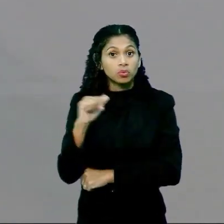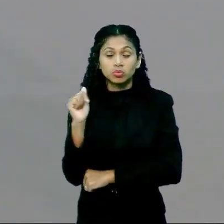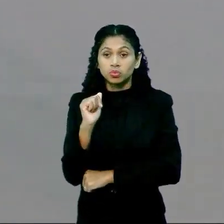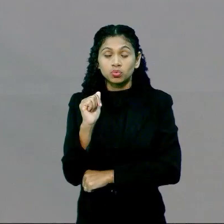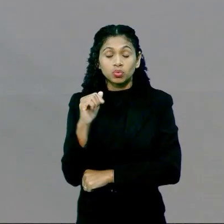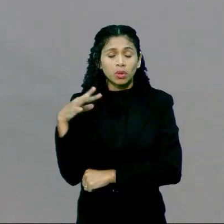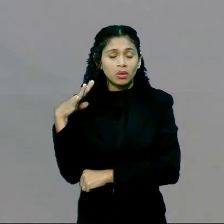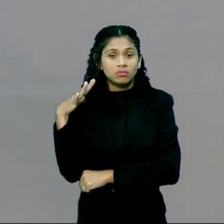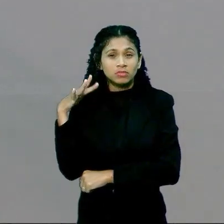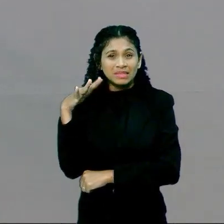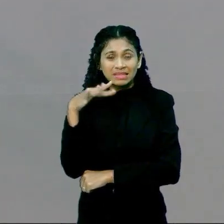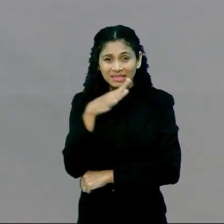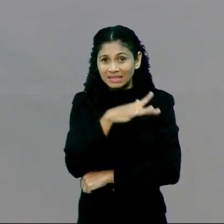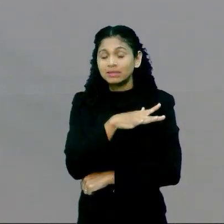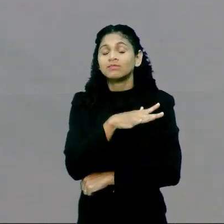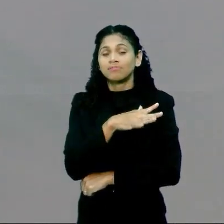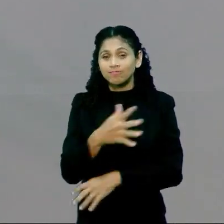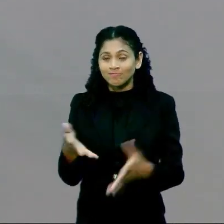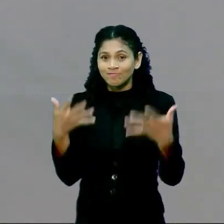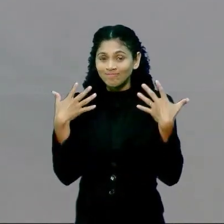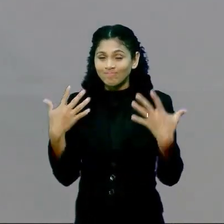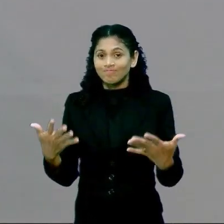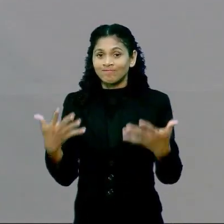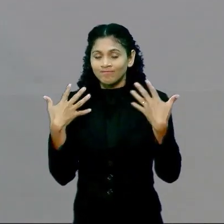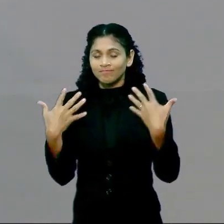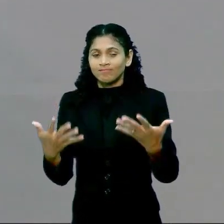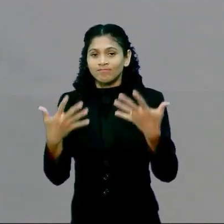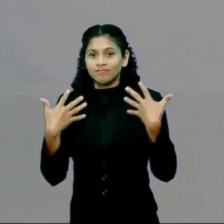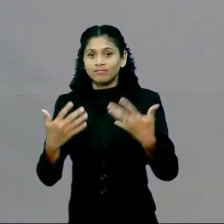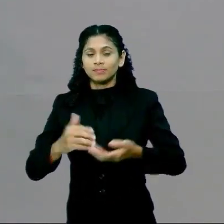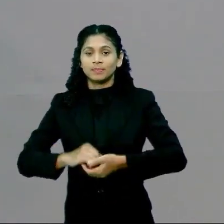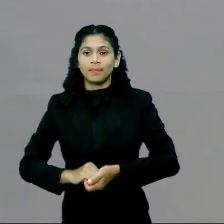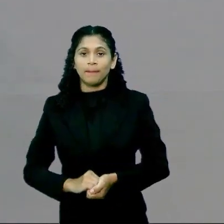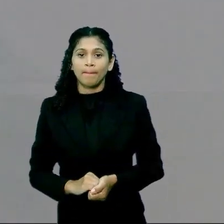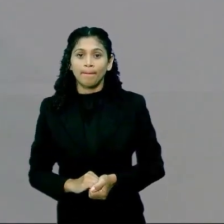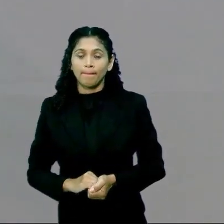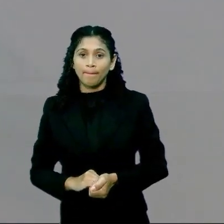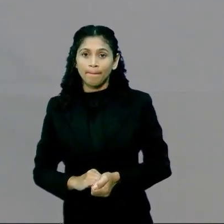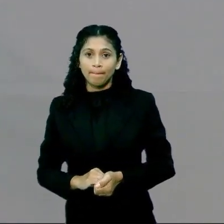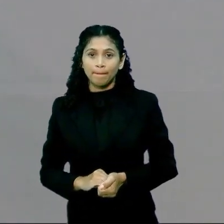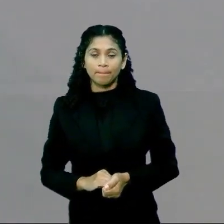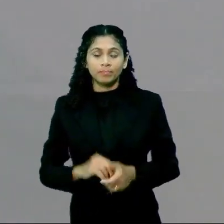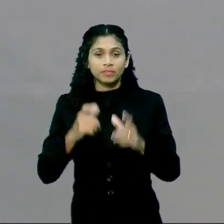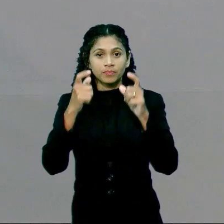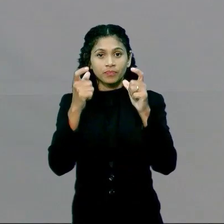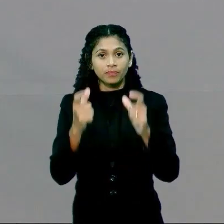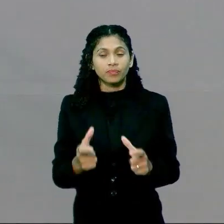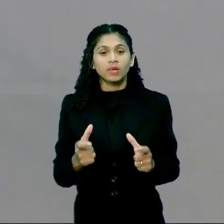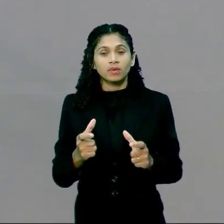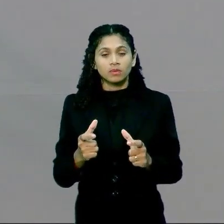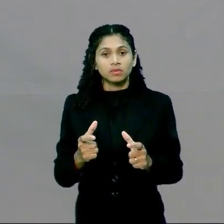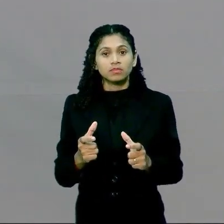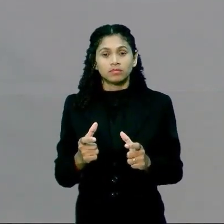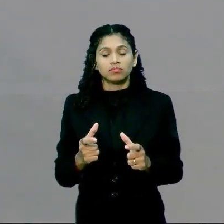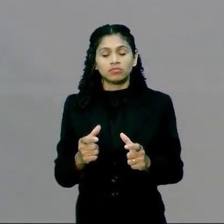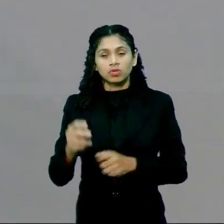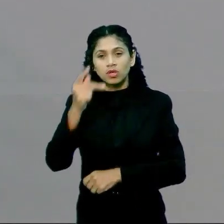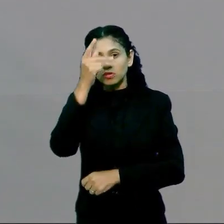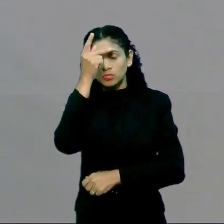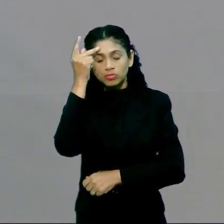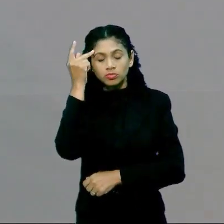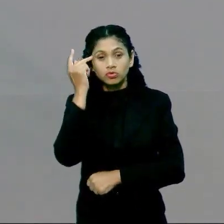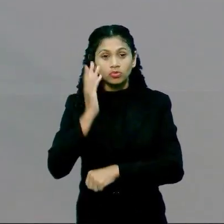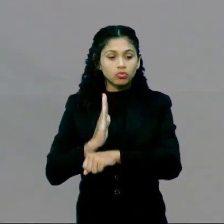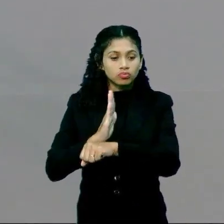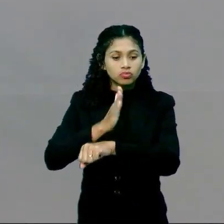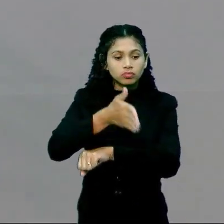né? Ela chega, vai e o sol já entra ali de novo, né? Então é onde ali o turismo ele tem grandes